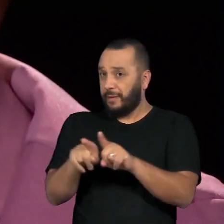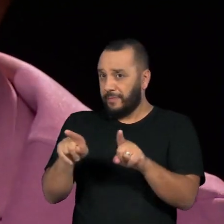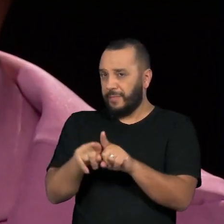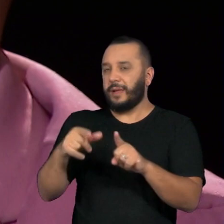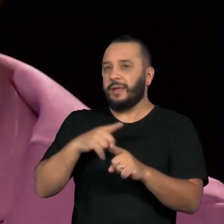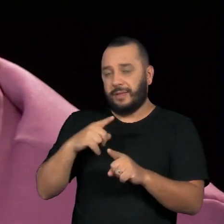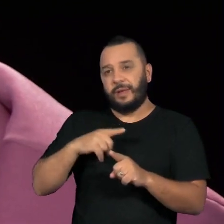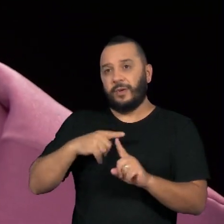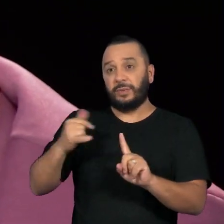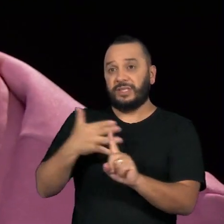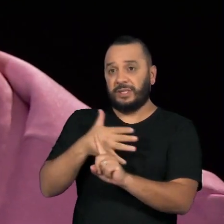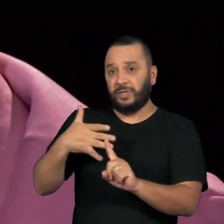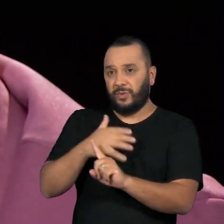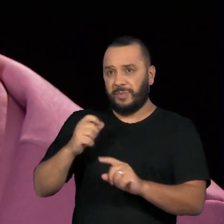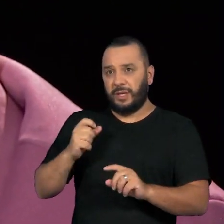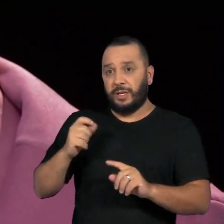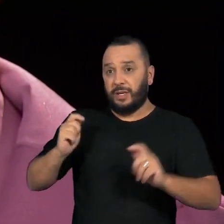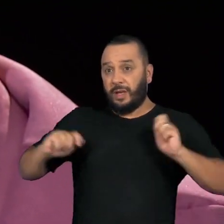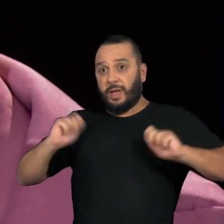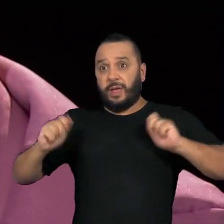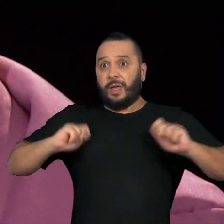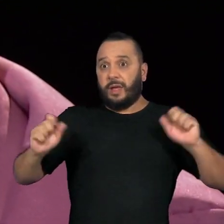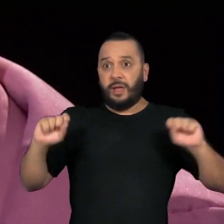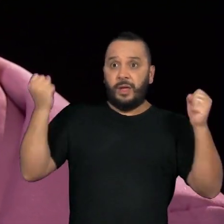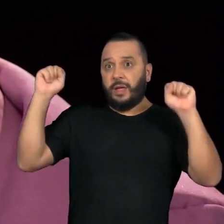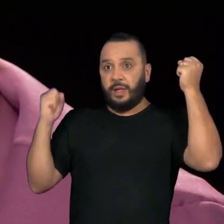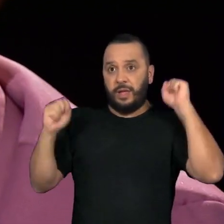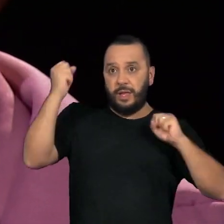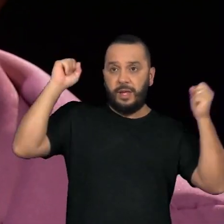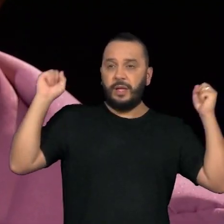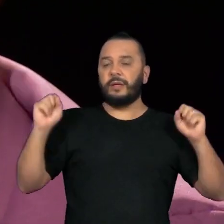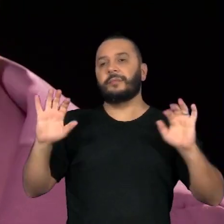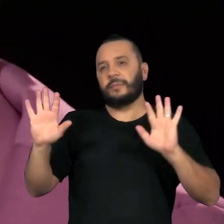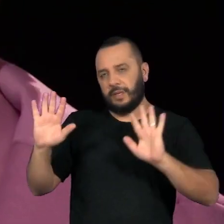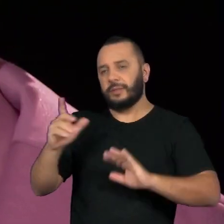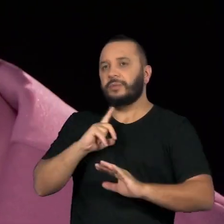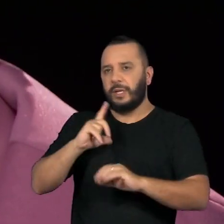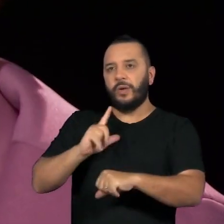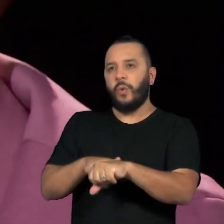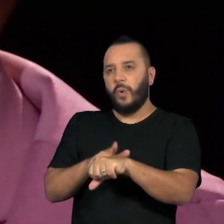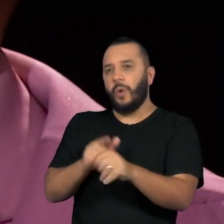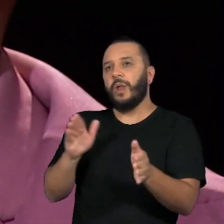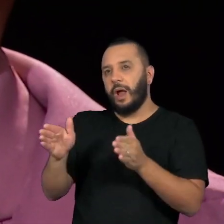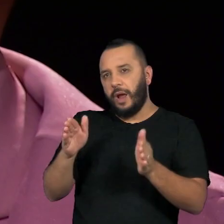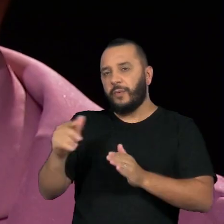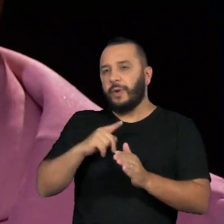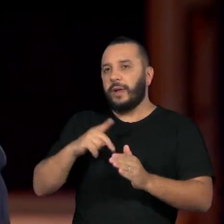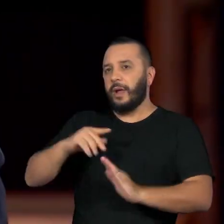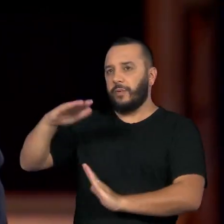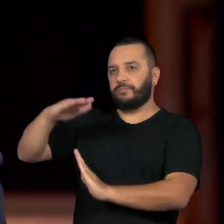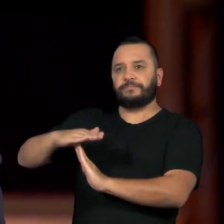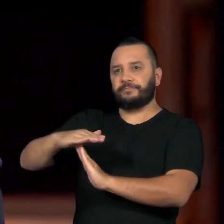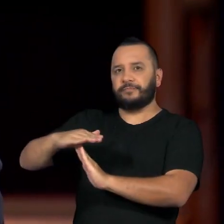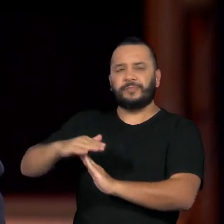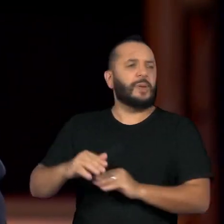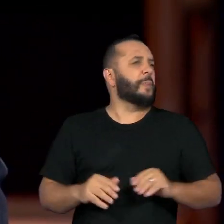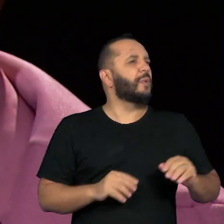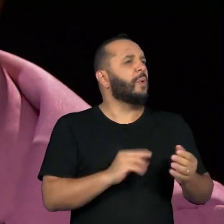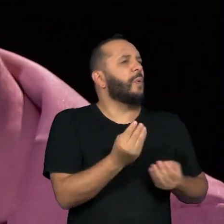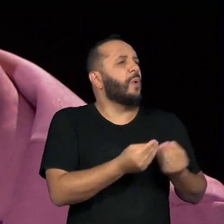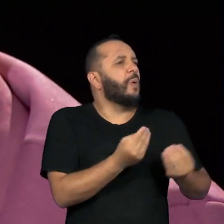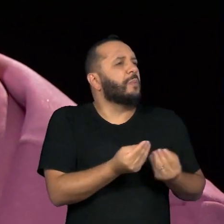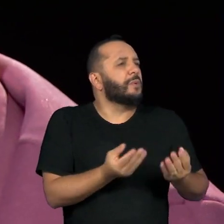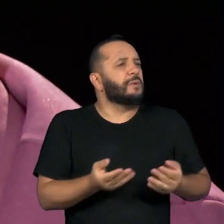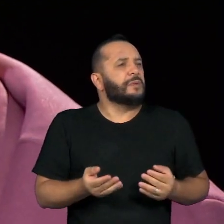o que funciona para mim? Eu reservo horários para desligar. Então, assim, O que é desligar? vamos lá. Nesse